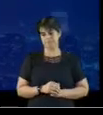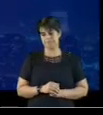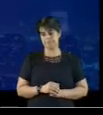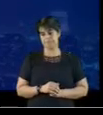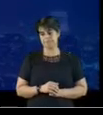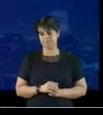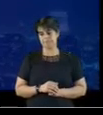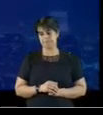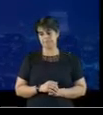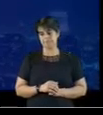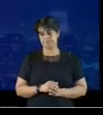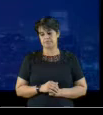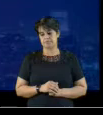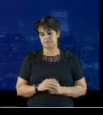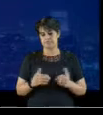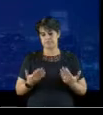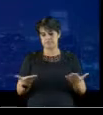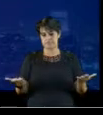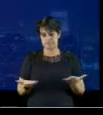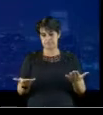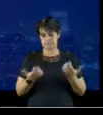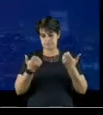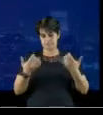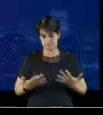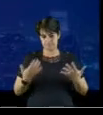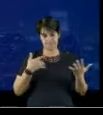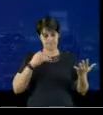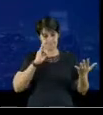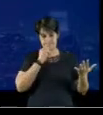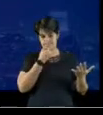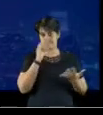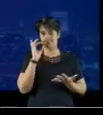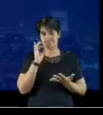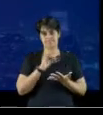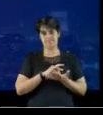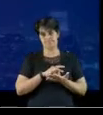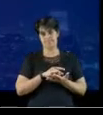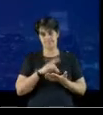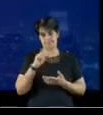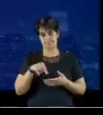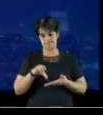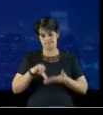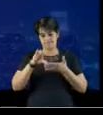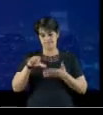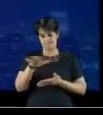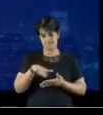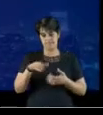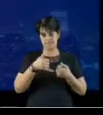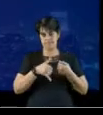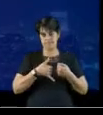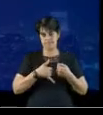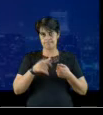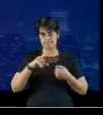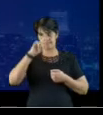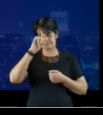Diante de tal cenário, não posso deixar de lamentar o comportamento dos conselheiros da Anatel que determinaram a licitação